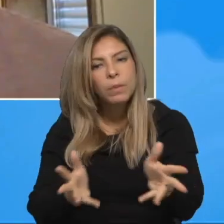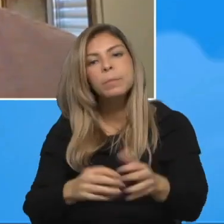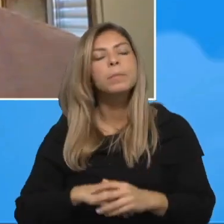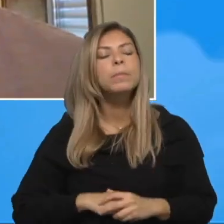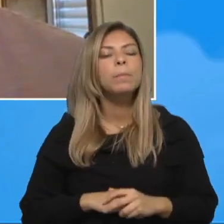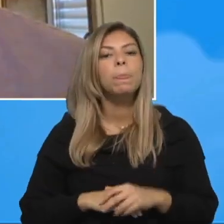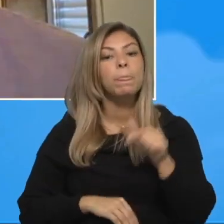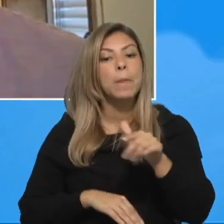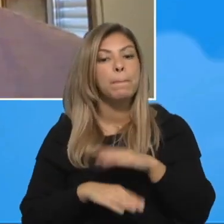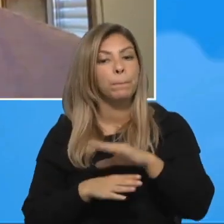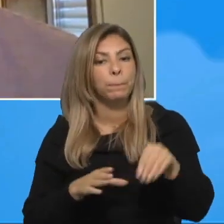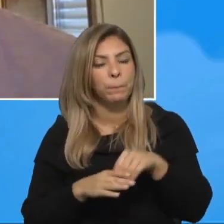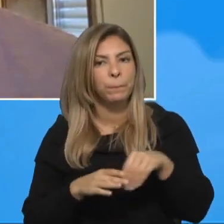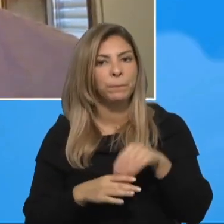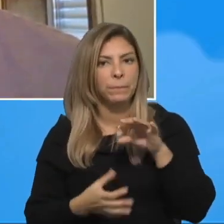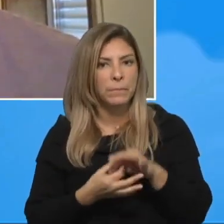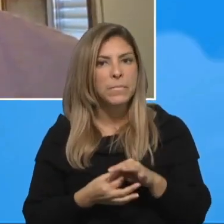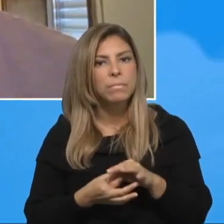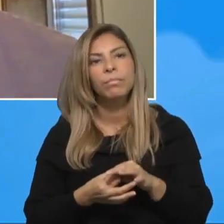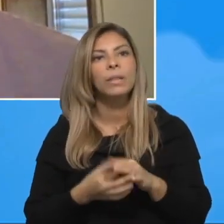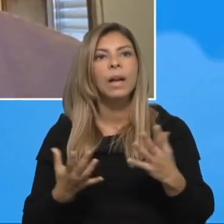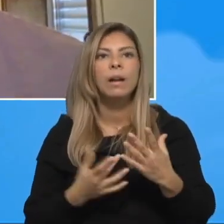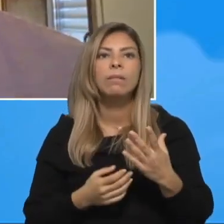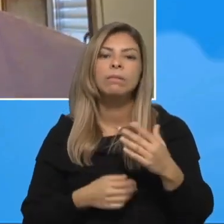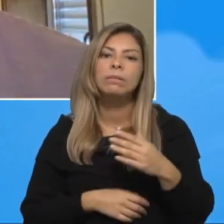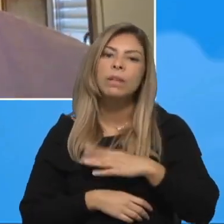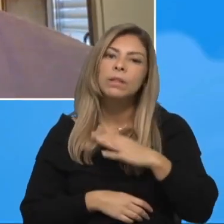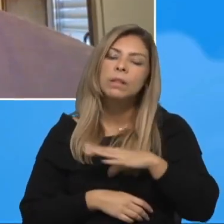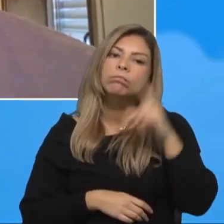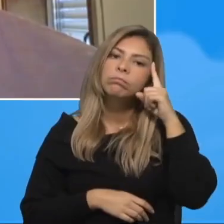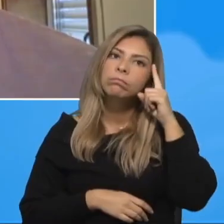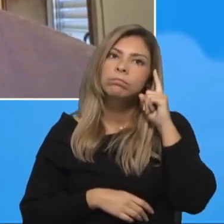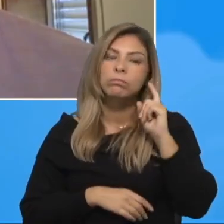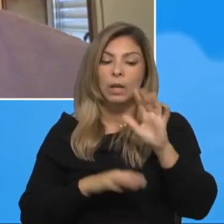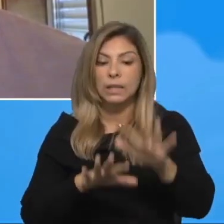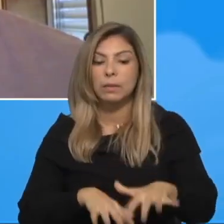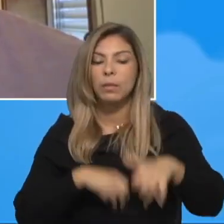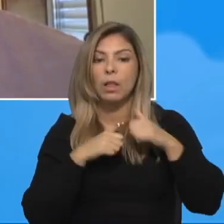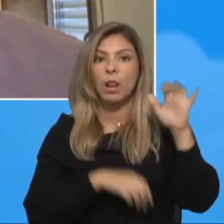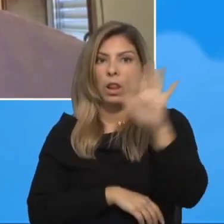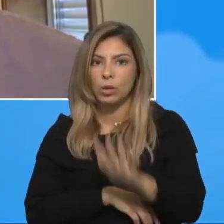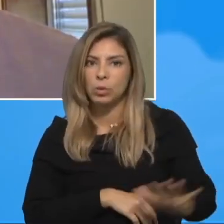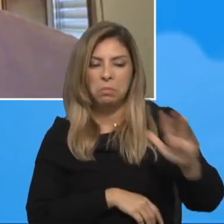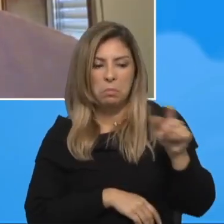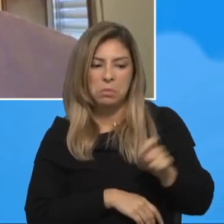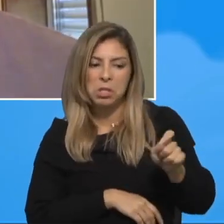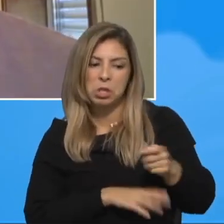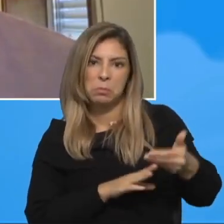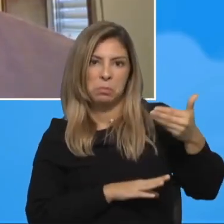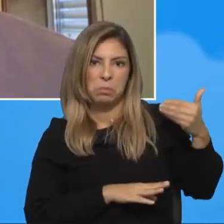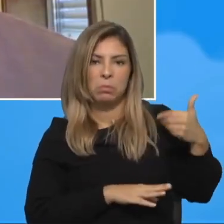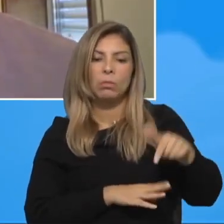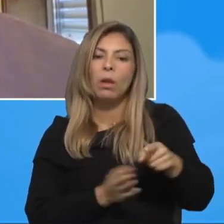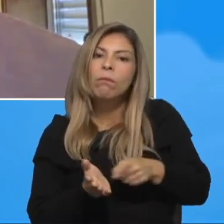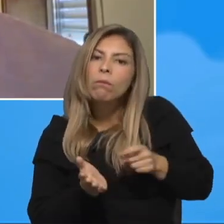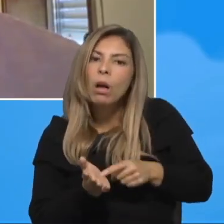nesse contexto concreto também que falam numa conclusão saída da Assembleia Nacional, que decorreu há poucos meses, falam na